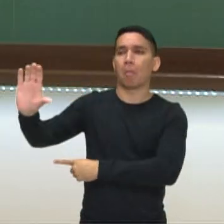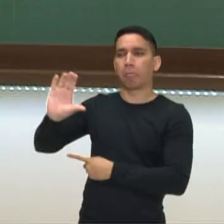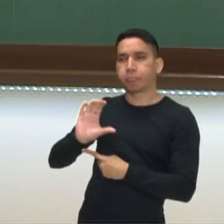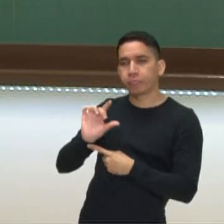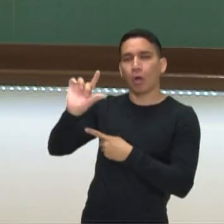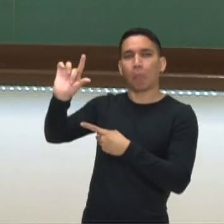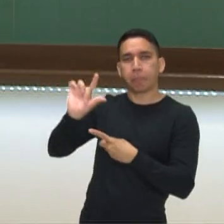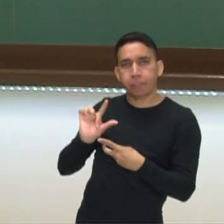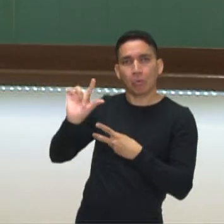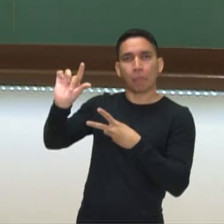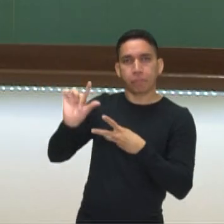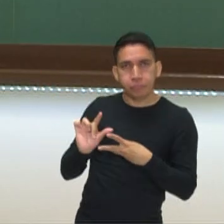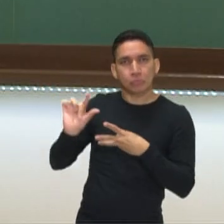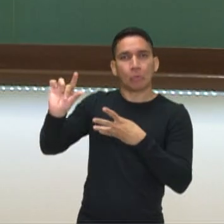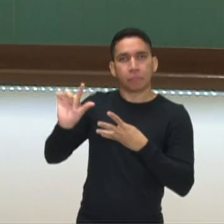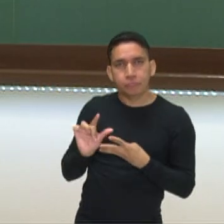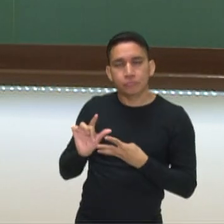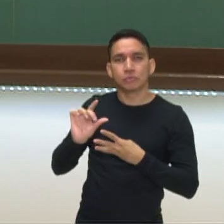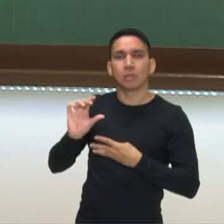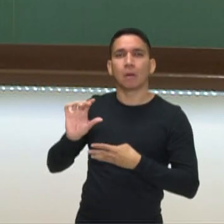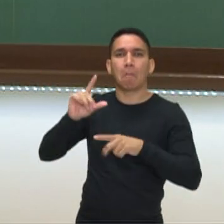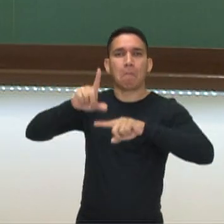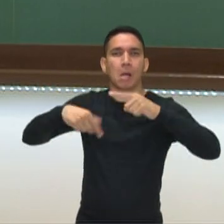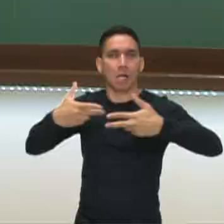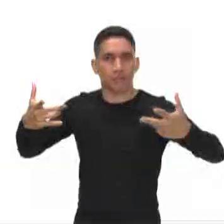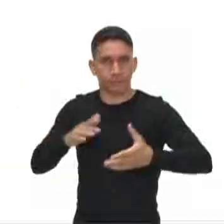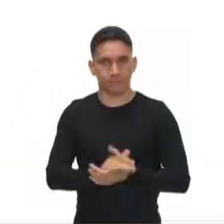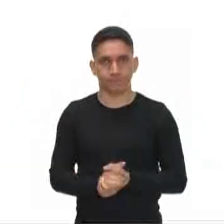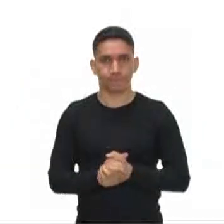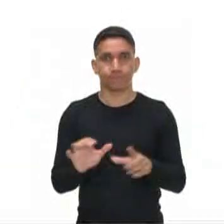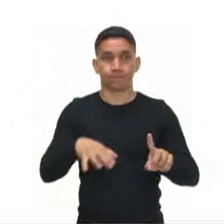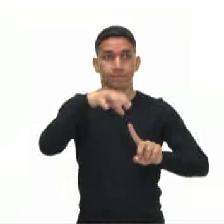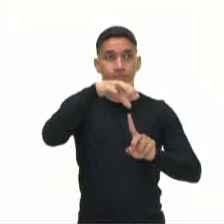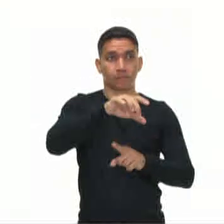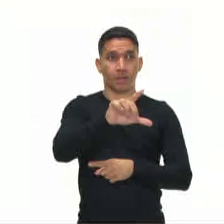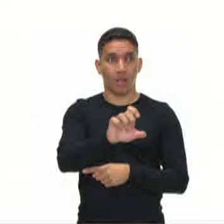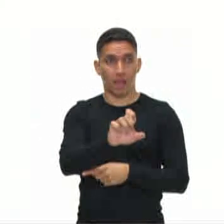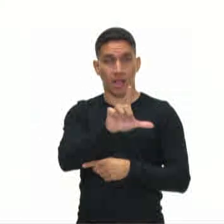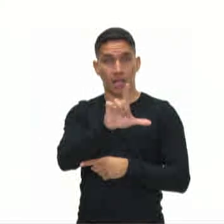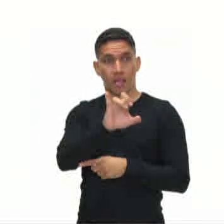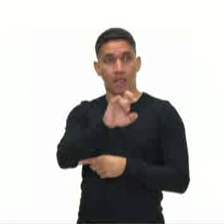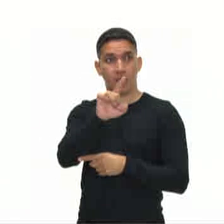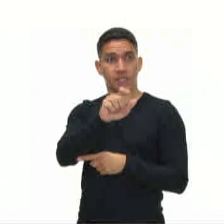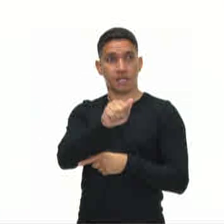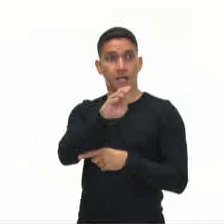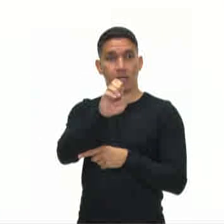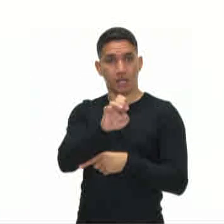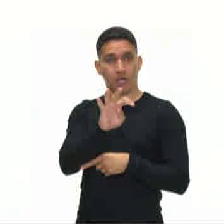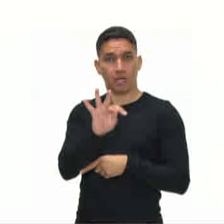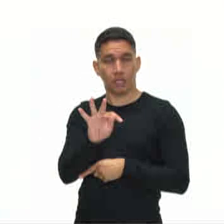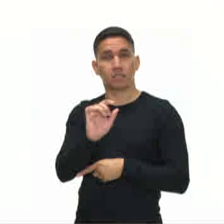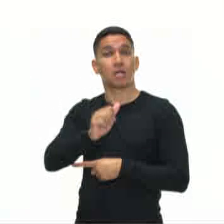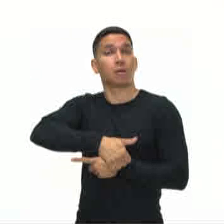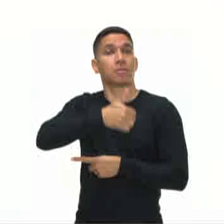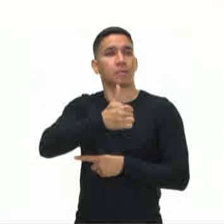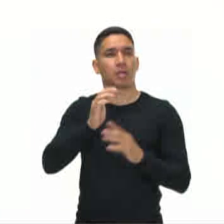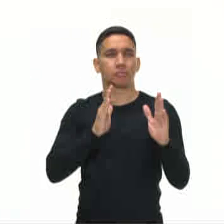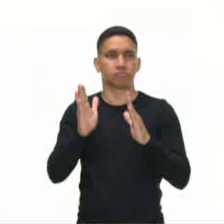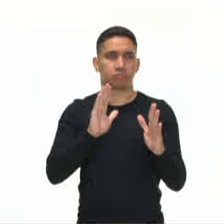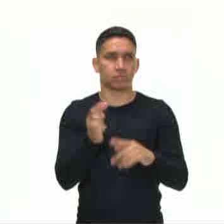importação de produtos, tá? Elizabeth I, que governou de 1558 a